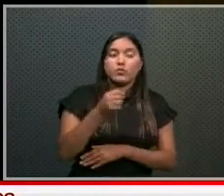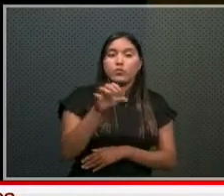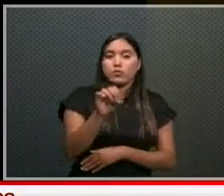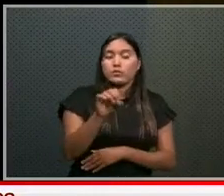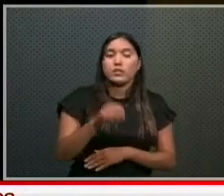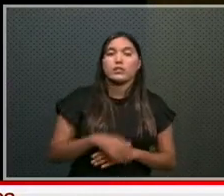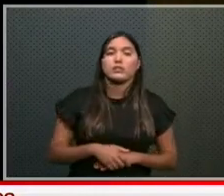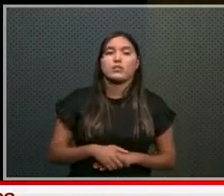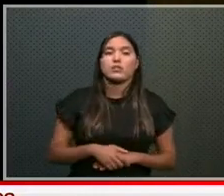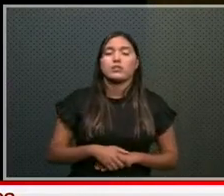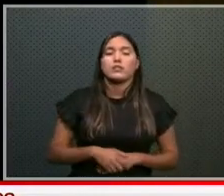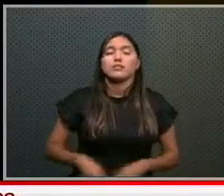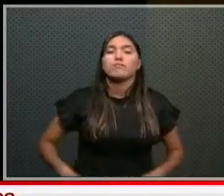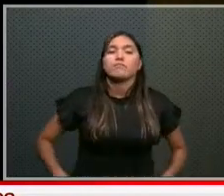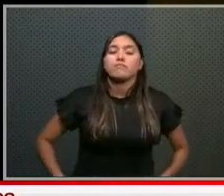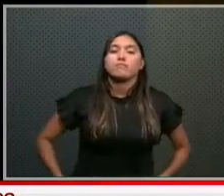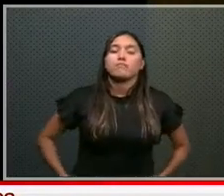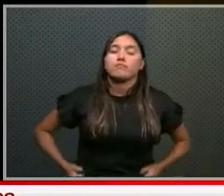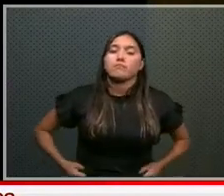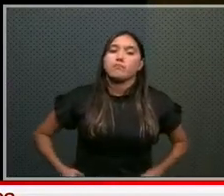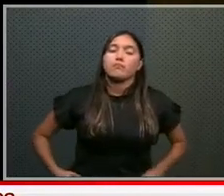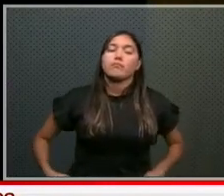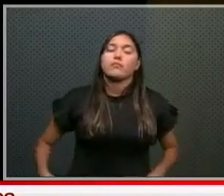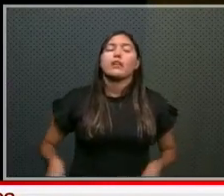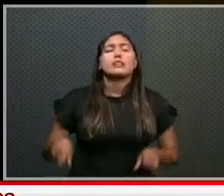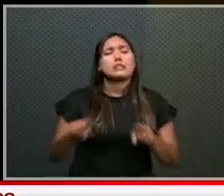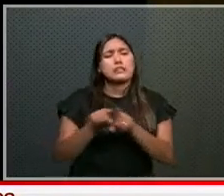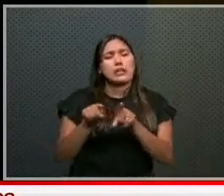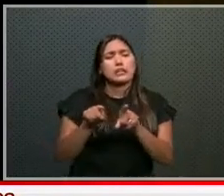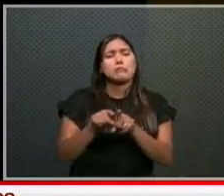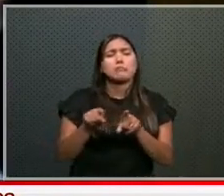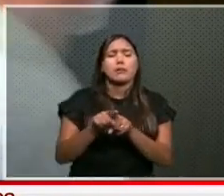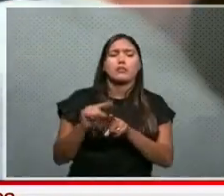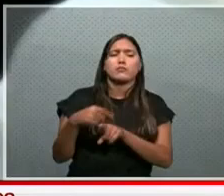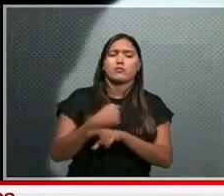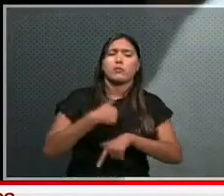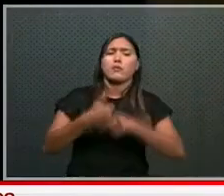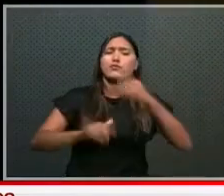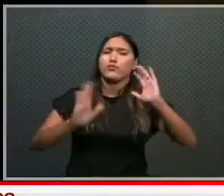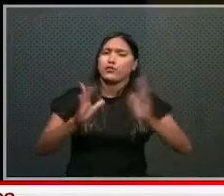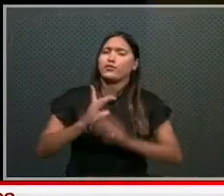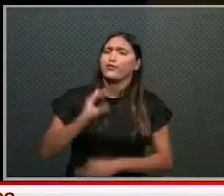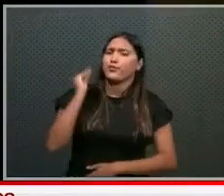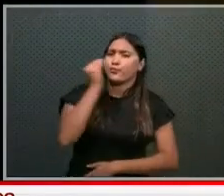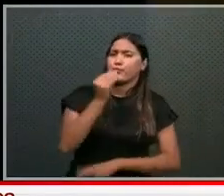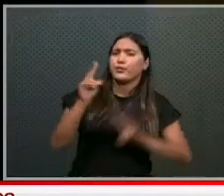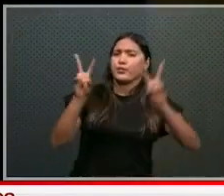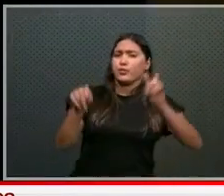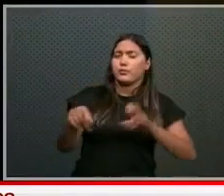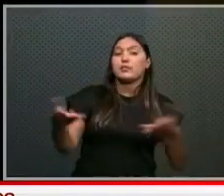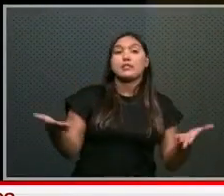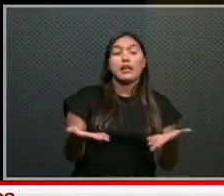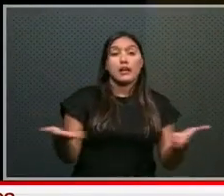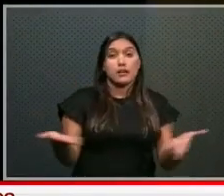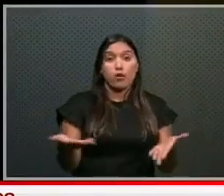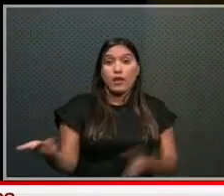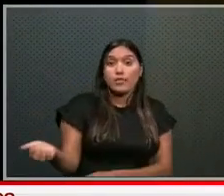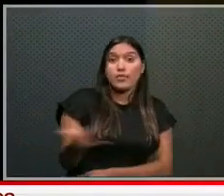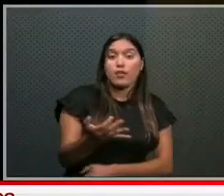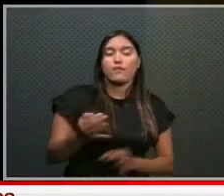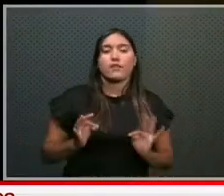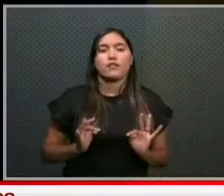poucos se falavam inclusive em iogurte a unidade já trabalhava com isso e mais recentemente uma tecnologia tão